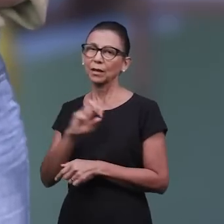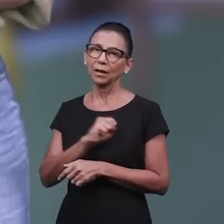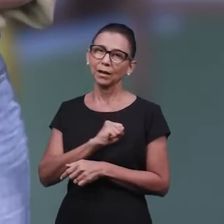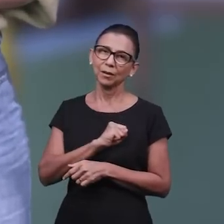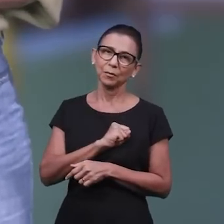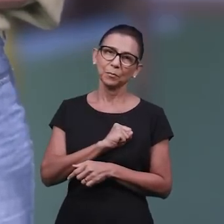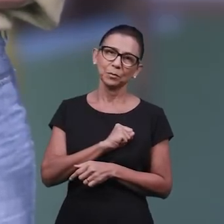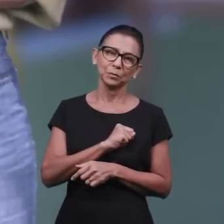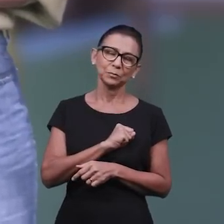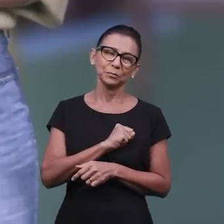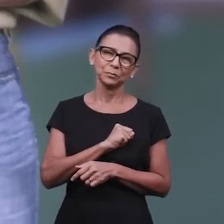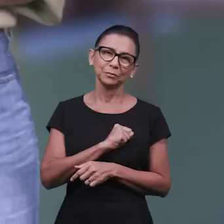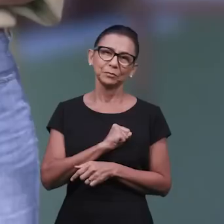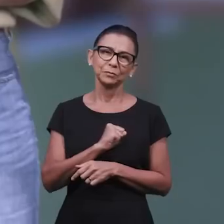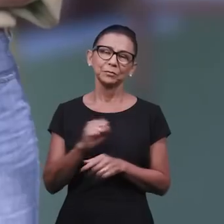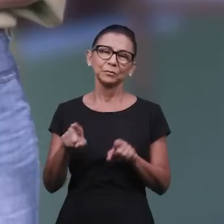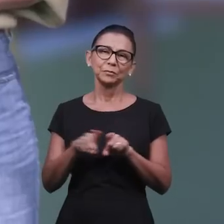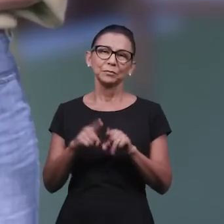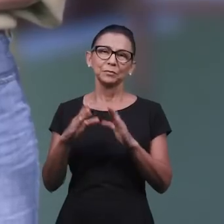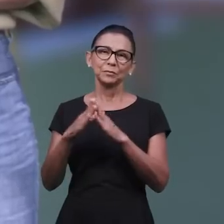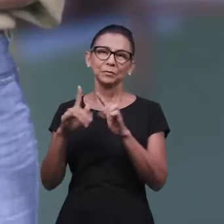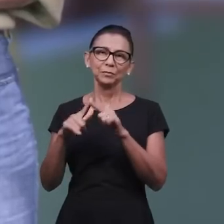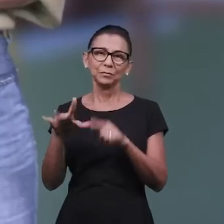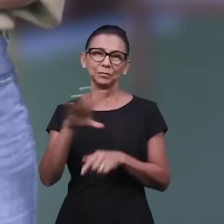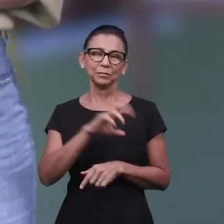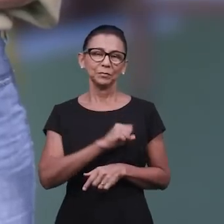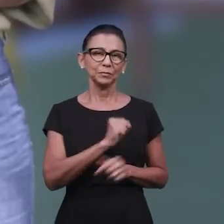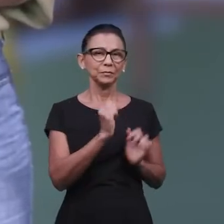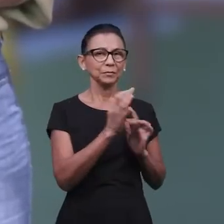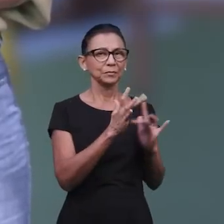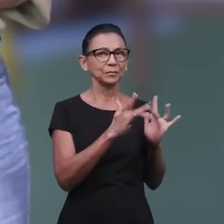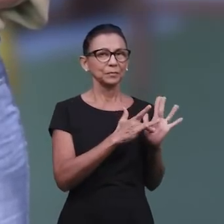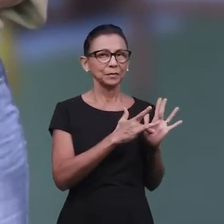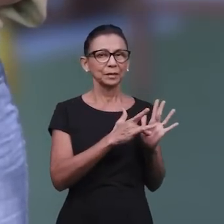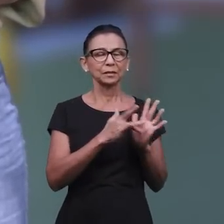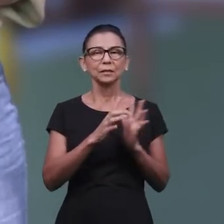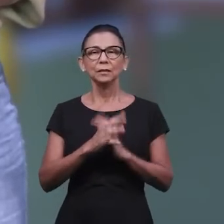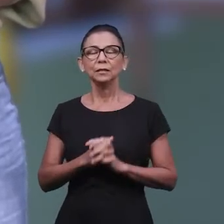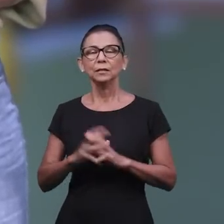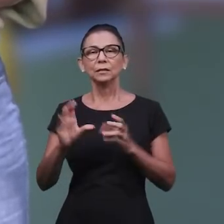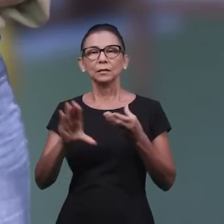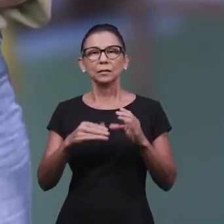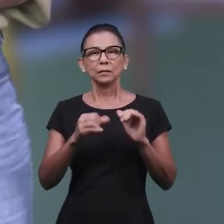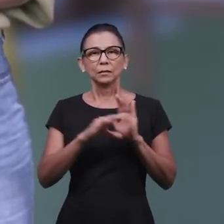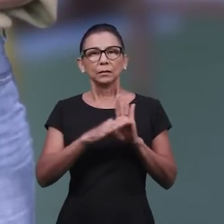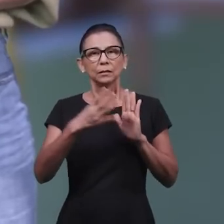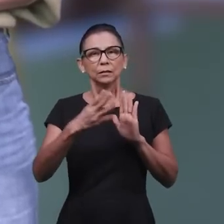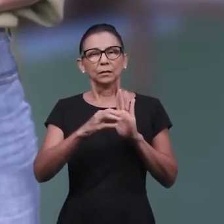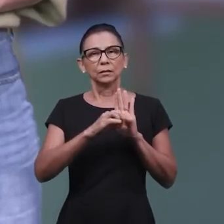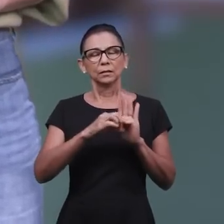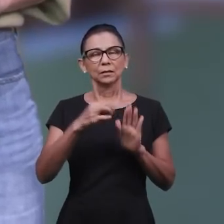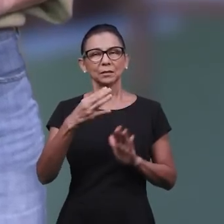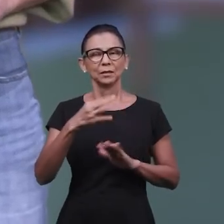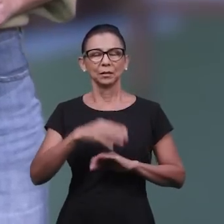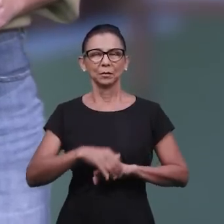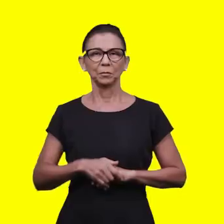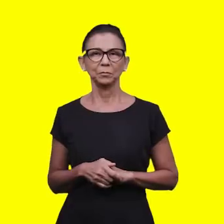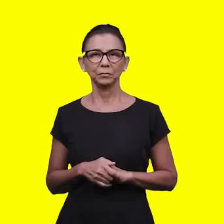amado Salvador Jesus. Vamos ler a palavra de Deus em Cantares, capítulo 4, versículo